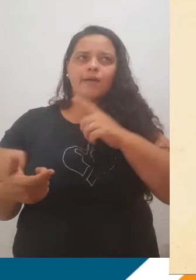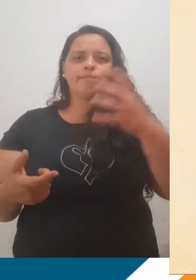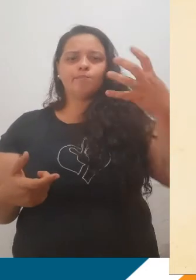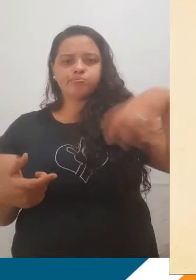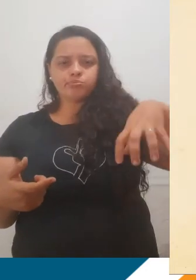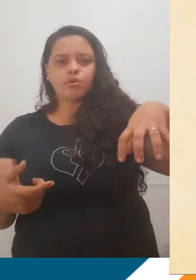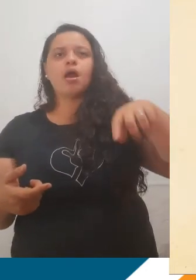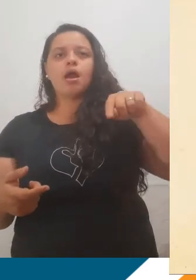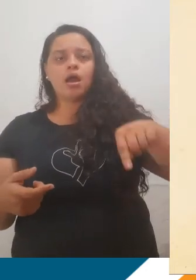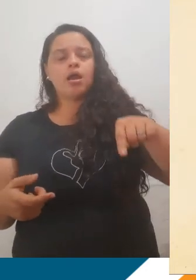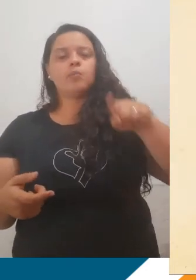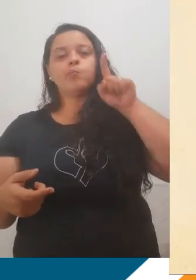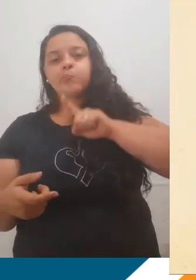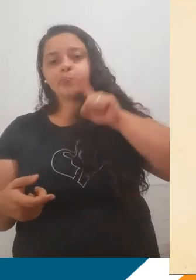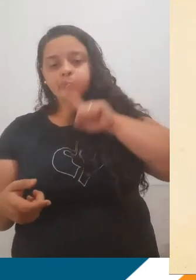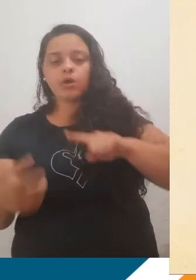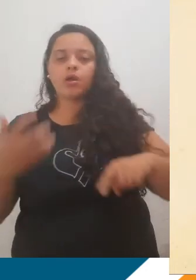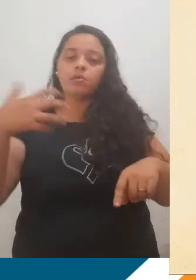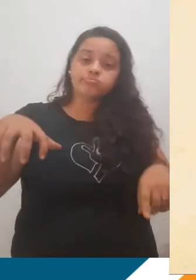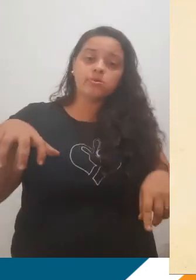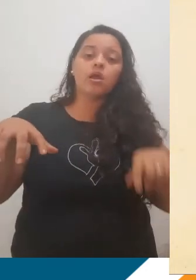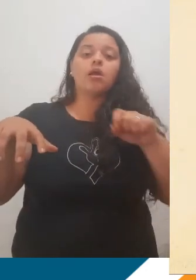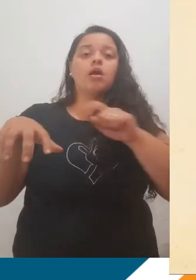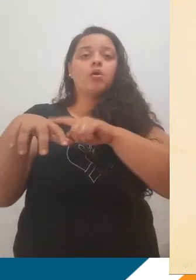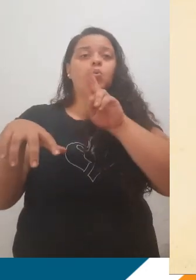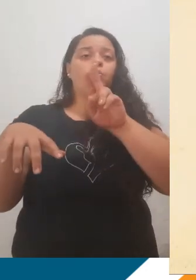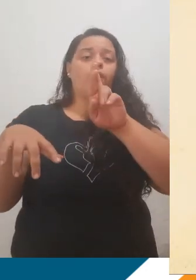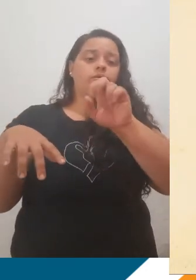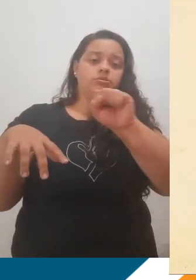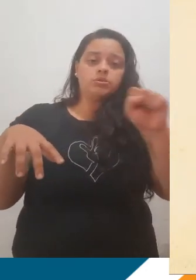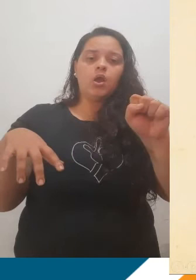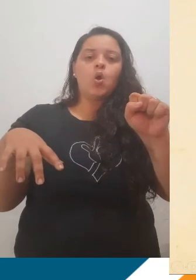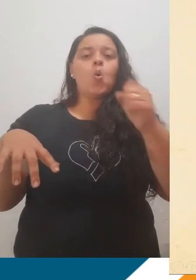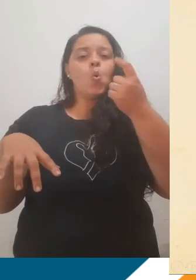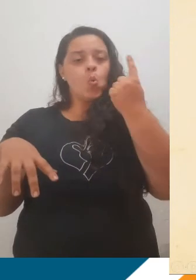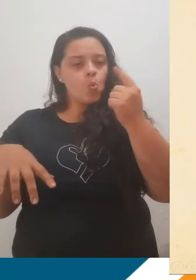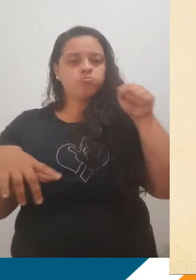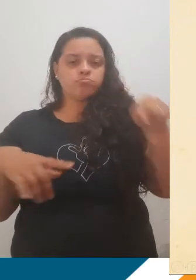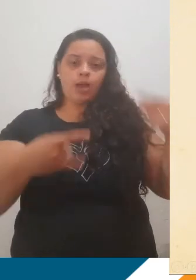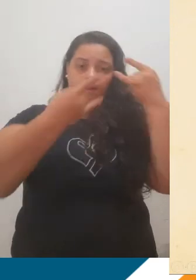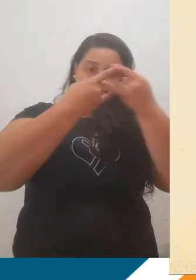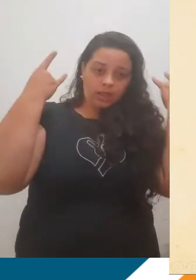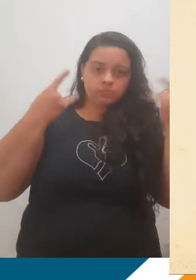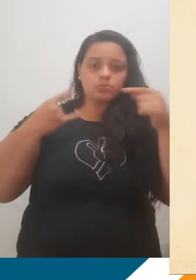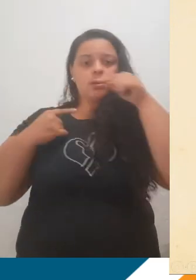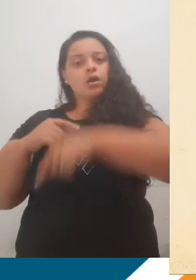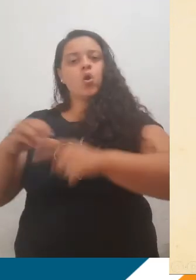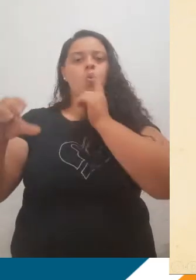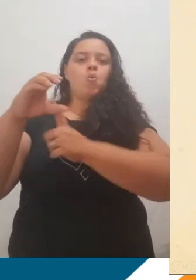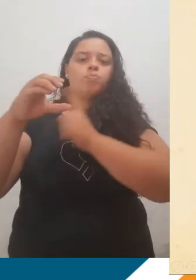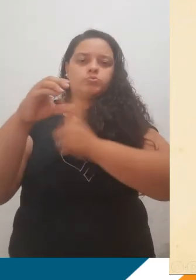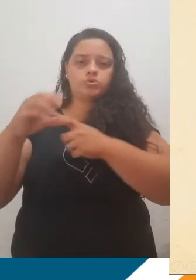Estados Unidos e União Soviética, um representando o capitalismo e o outro representando o comunismo,